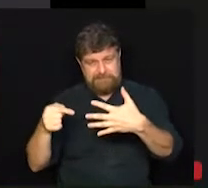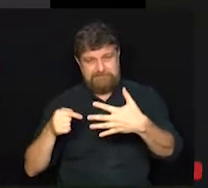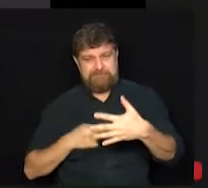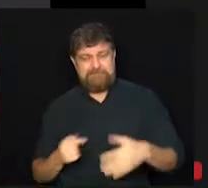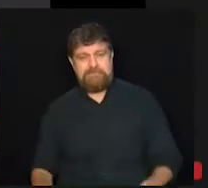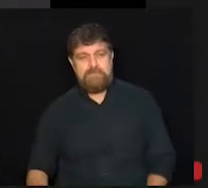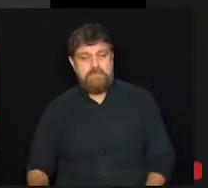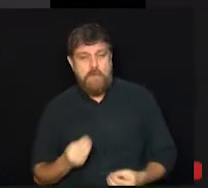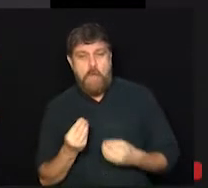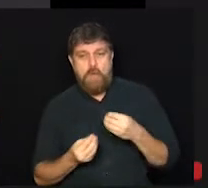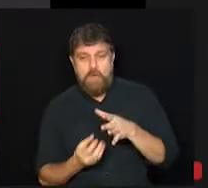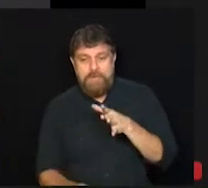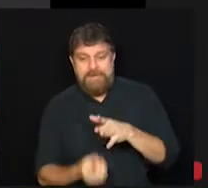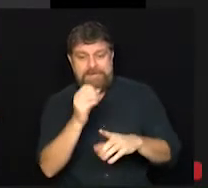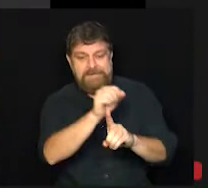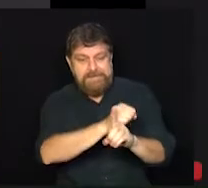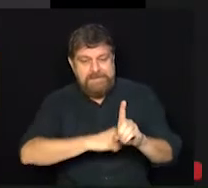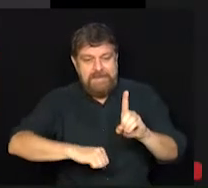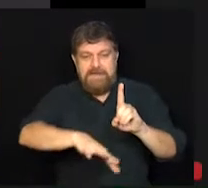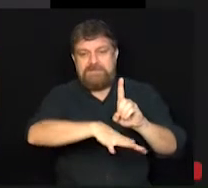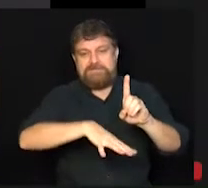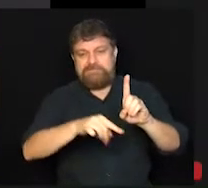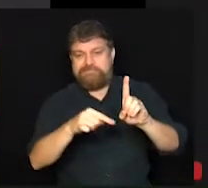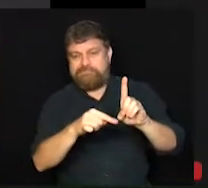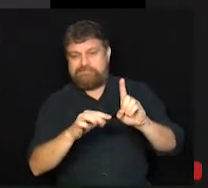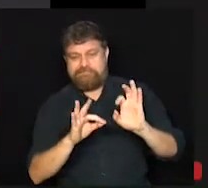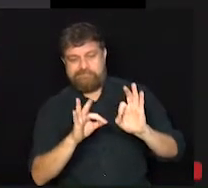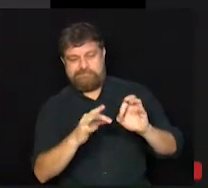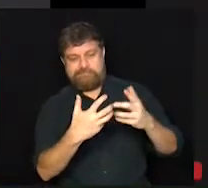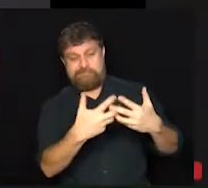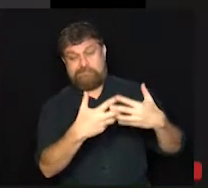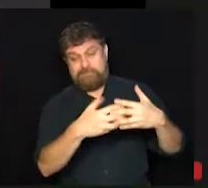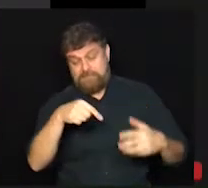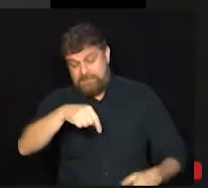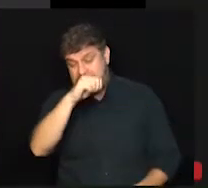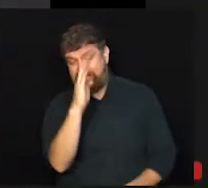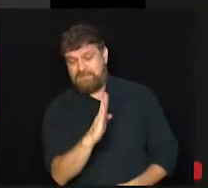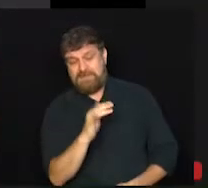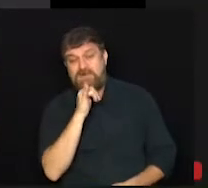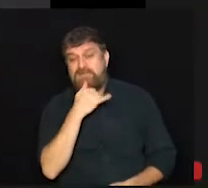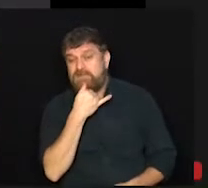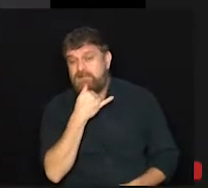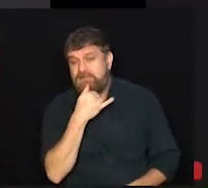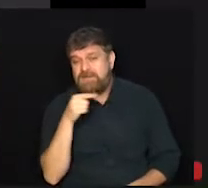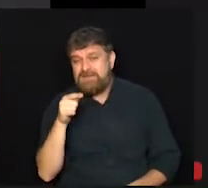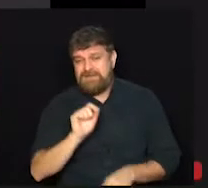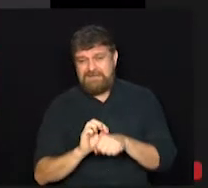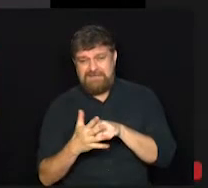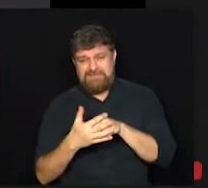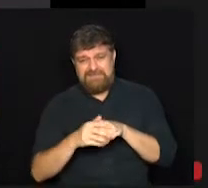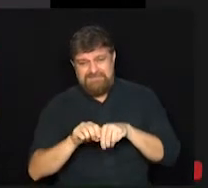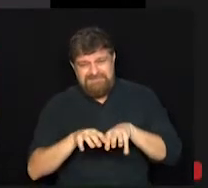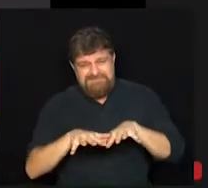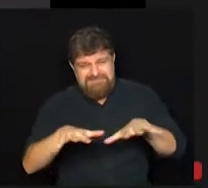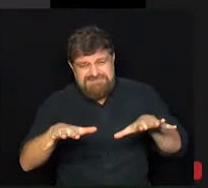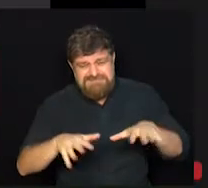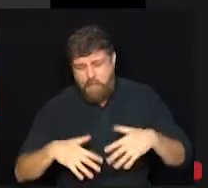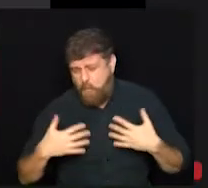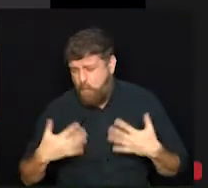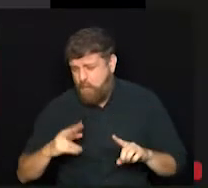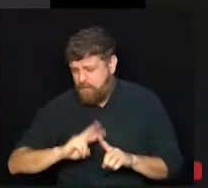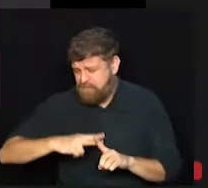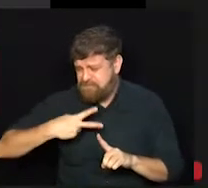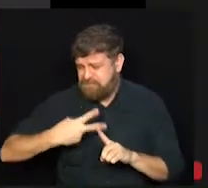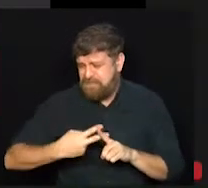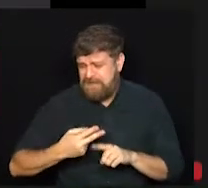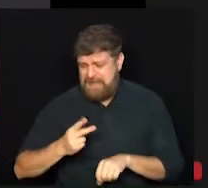né, da sociedade em função disso. E no Brasil, infelizmente, com impacto mais intenso e mais